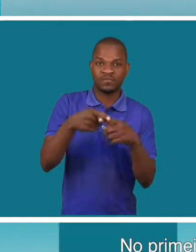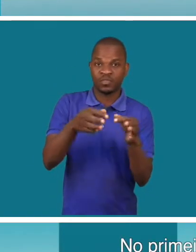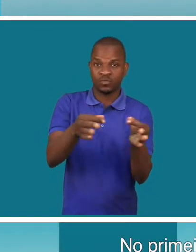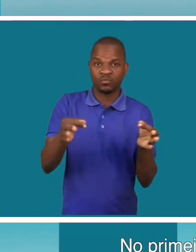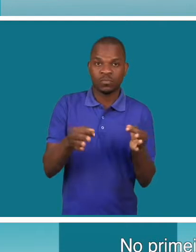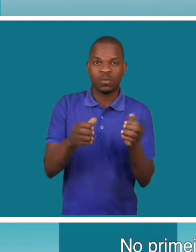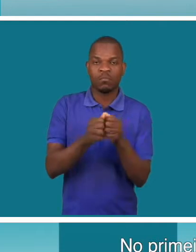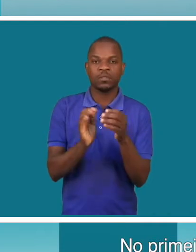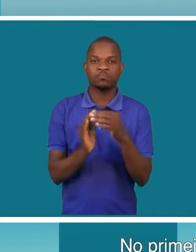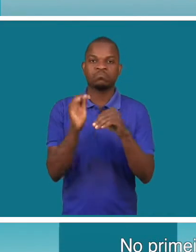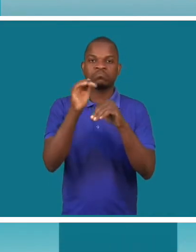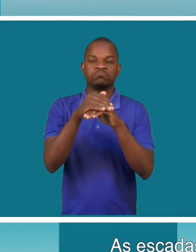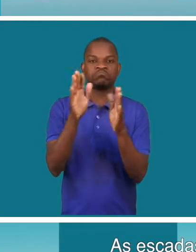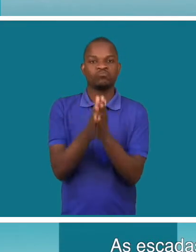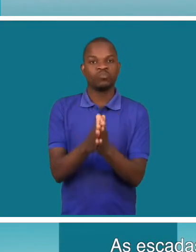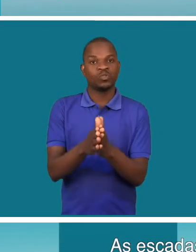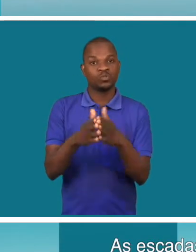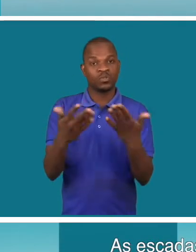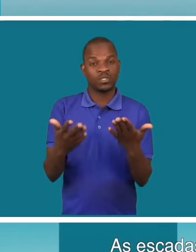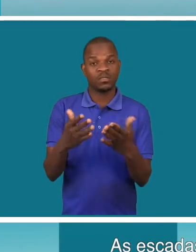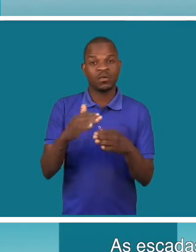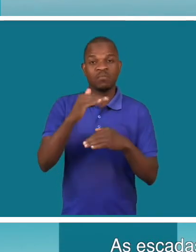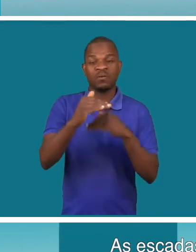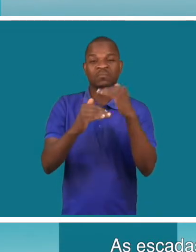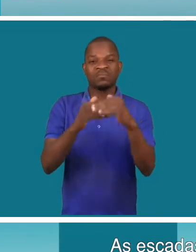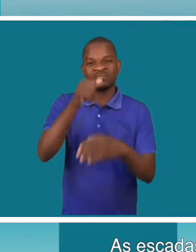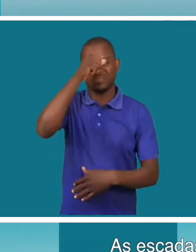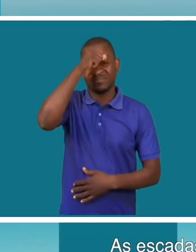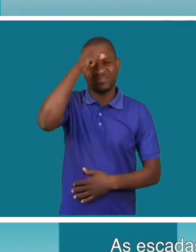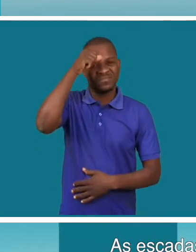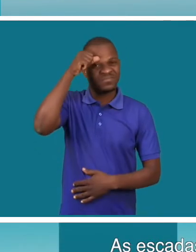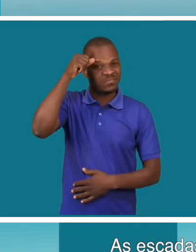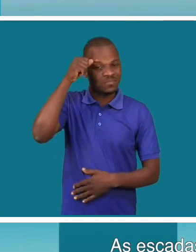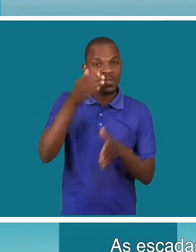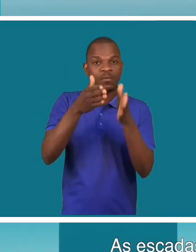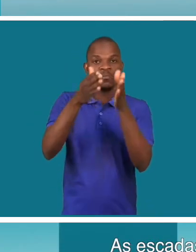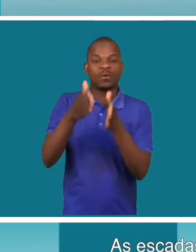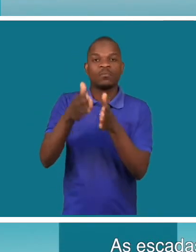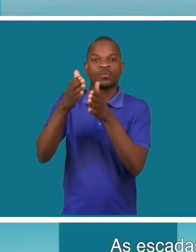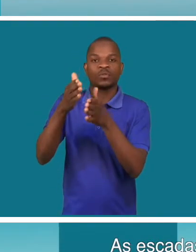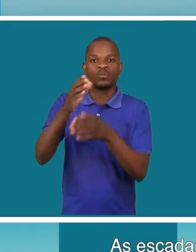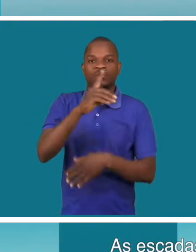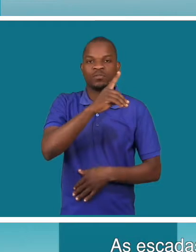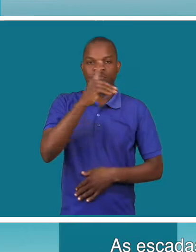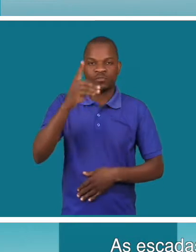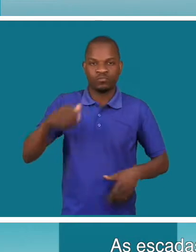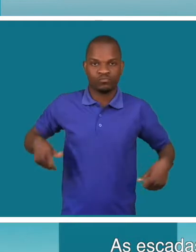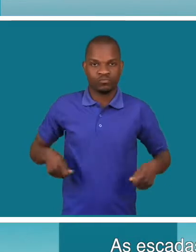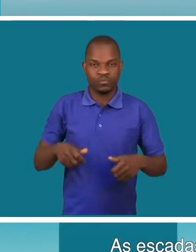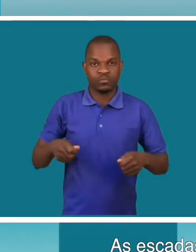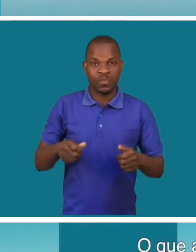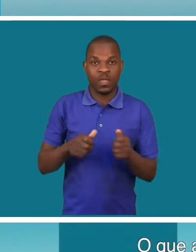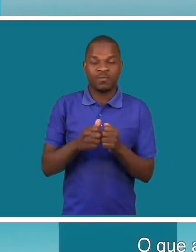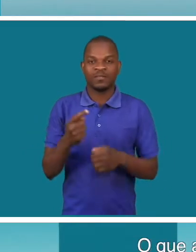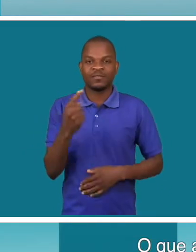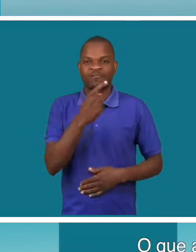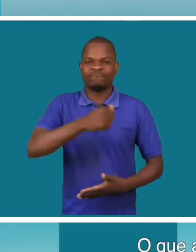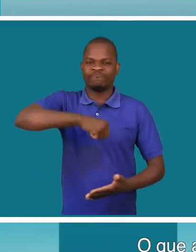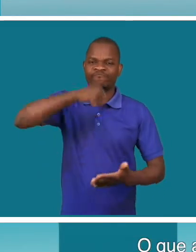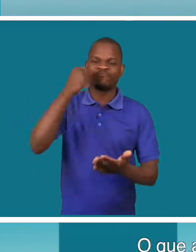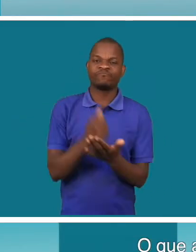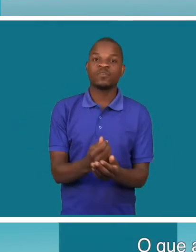não tem acessibilidade das escadas que dificultam a transitabilidade com a mobilidade de pessoas com deficiência físico-motora então